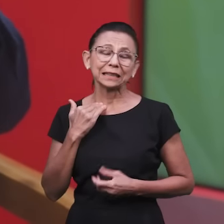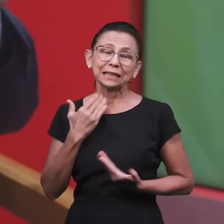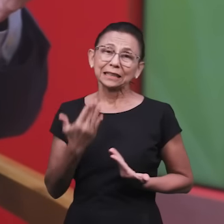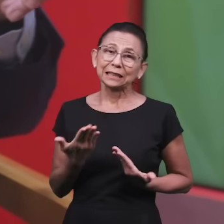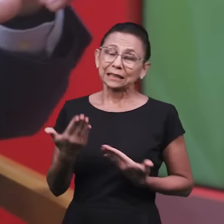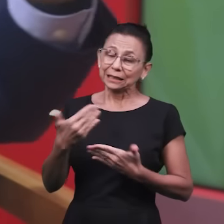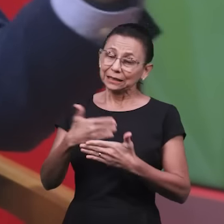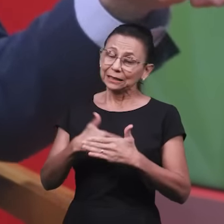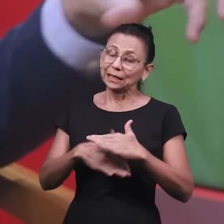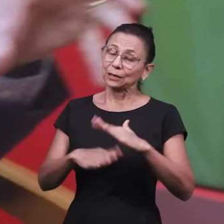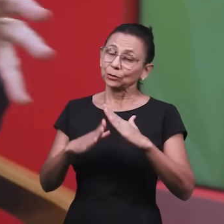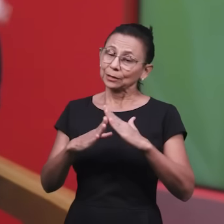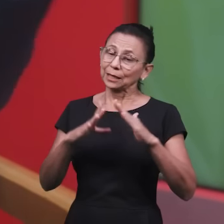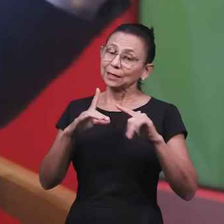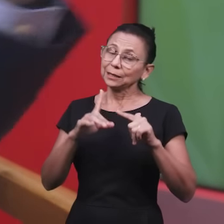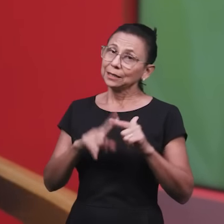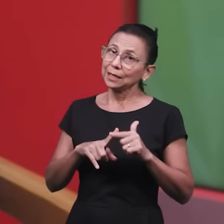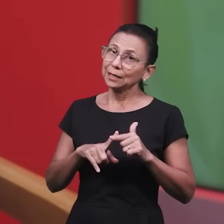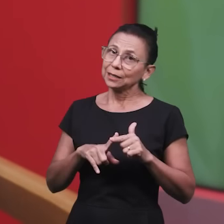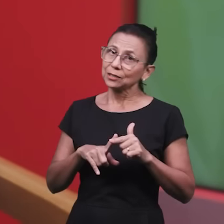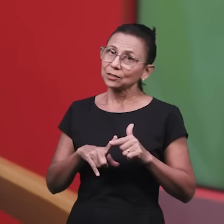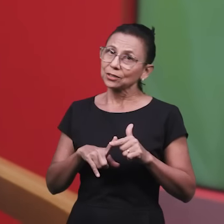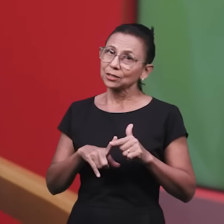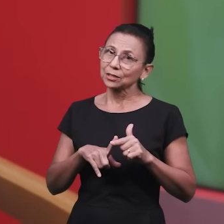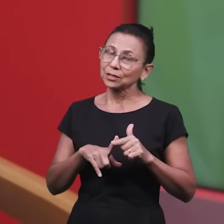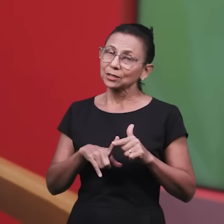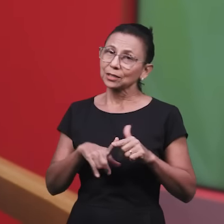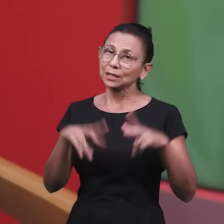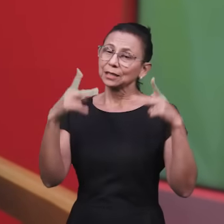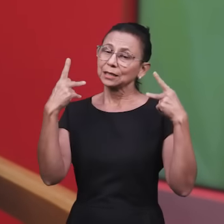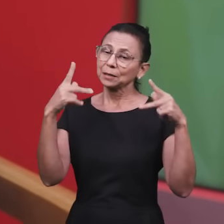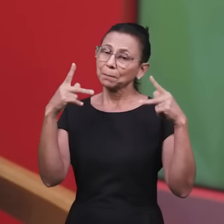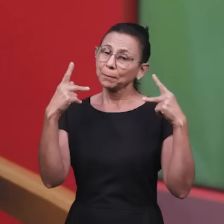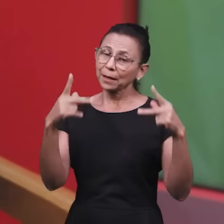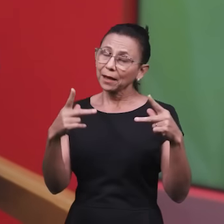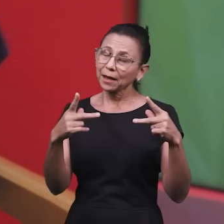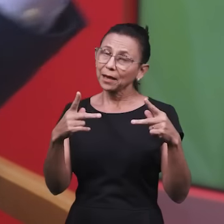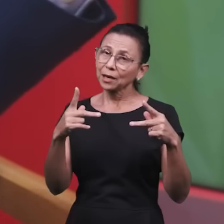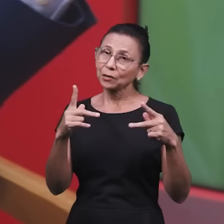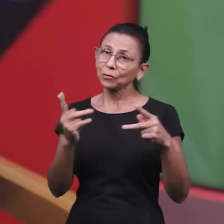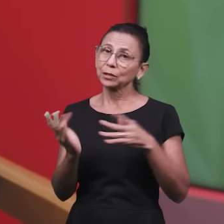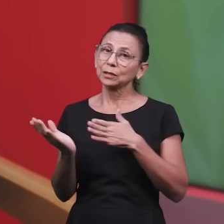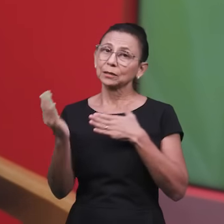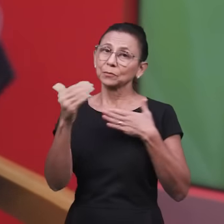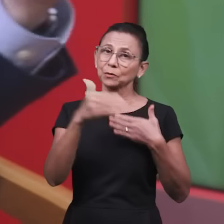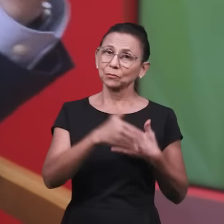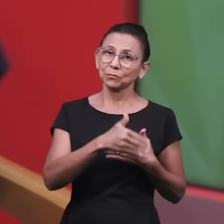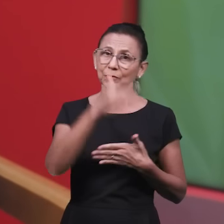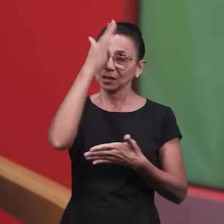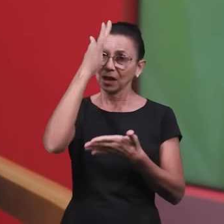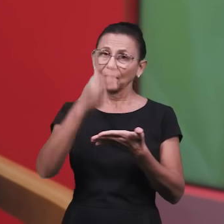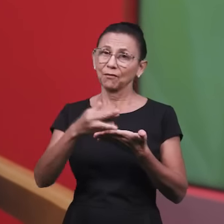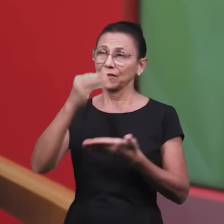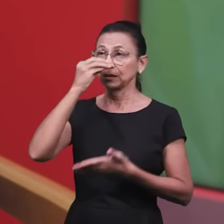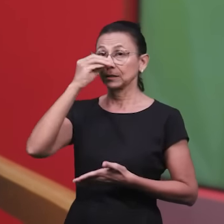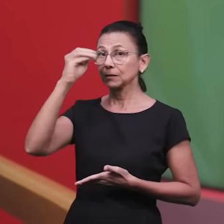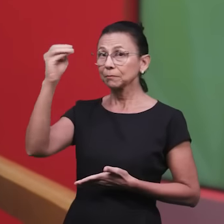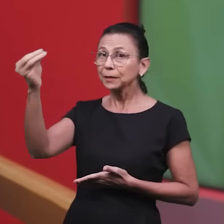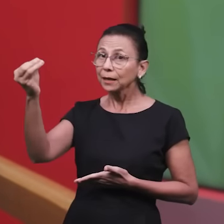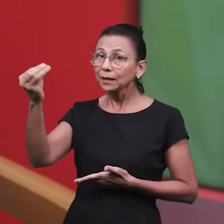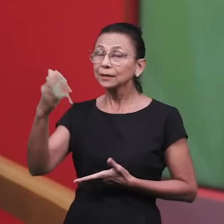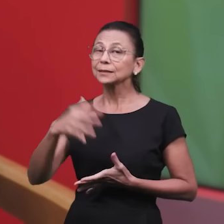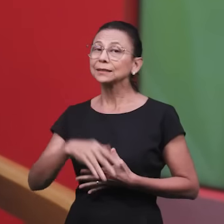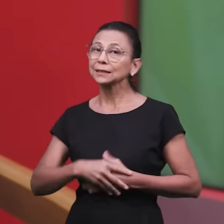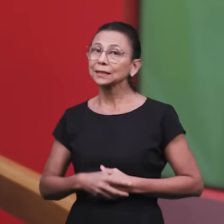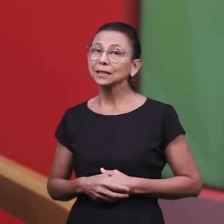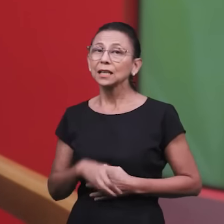no meio dos irmãos, daqueles que pregam para você, que negam a fé. Isso tudo são as intempéries que vêm. Agora, quem